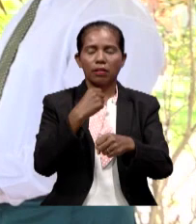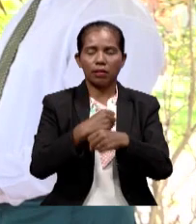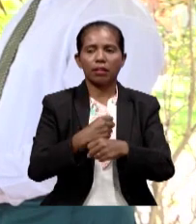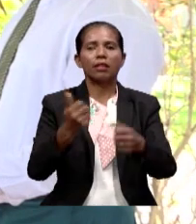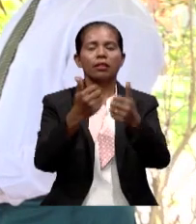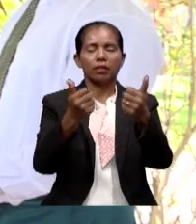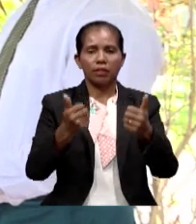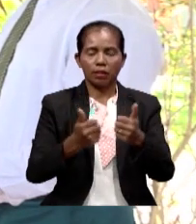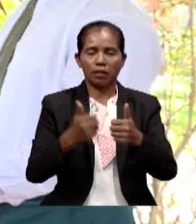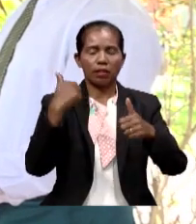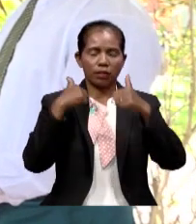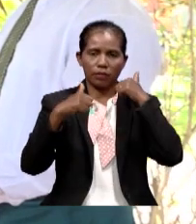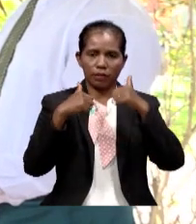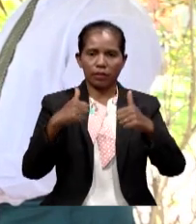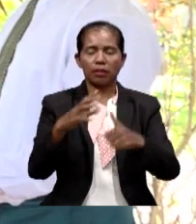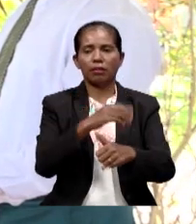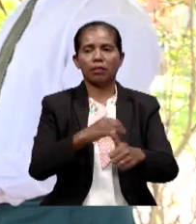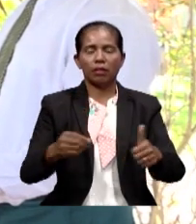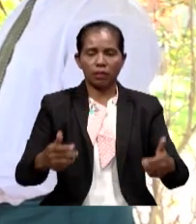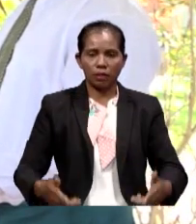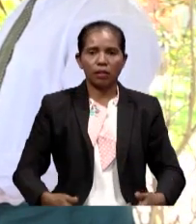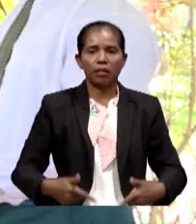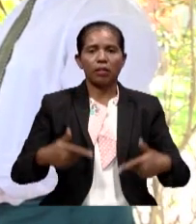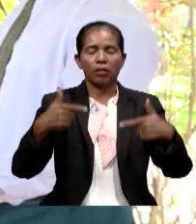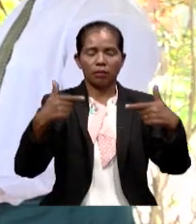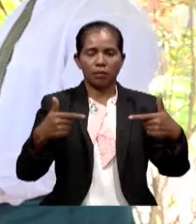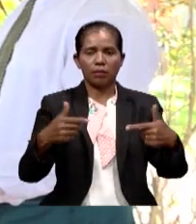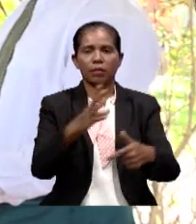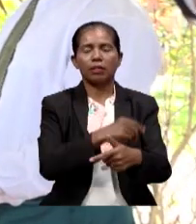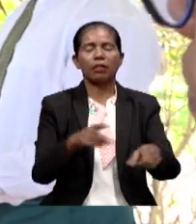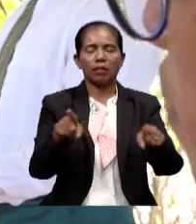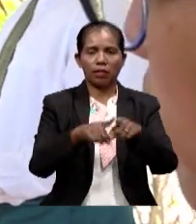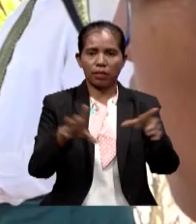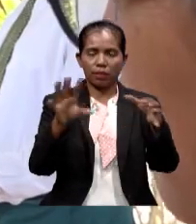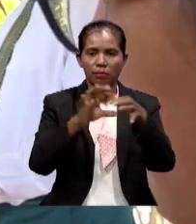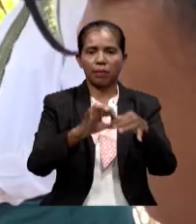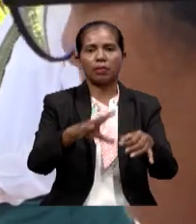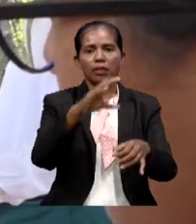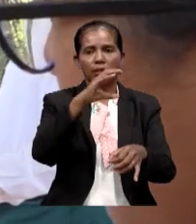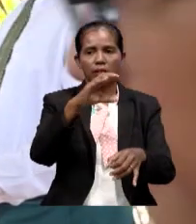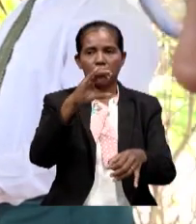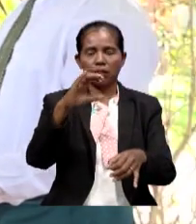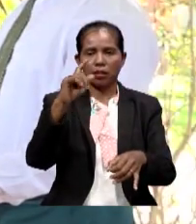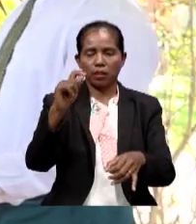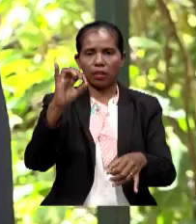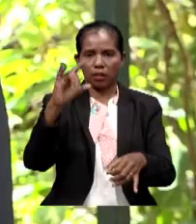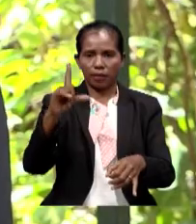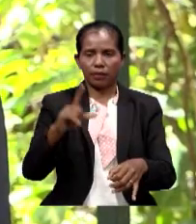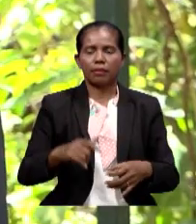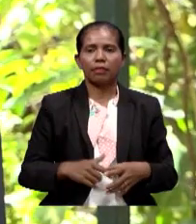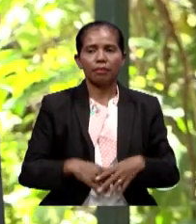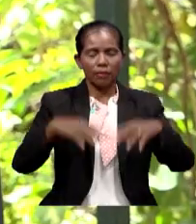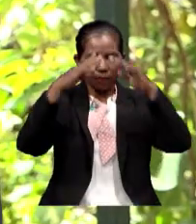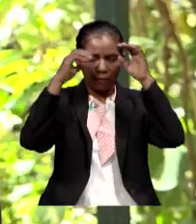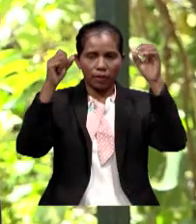na atividade hal halau são ni amores e ni anessa membro se se tel ni ni